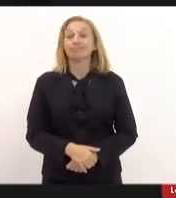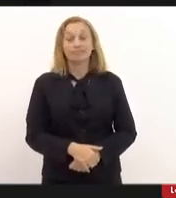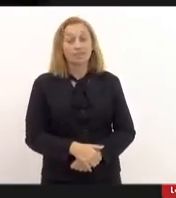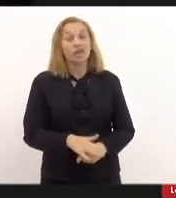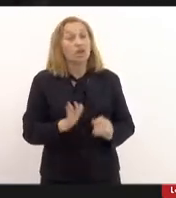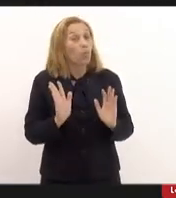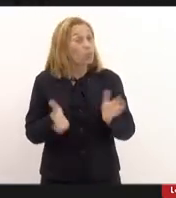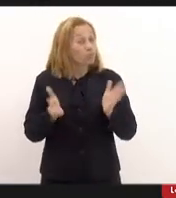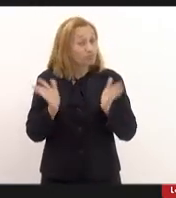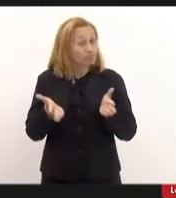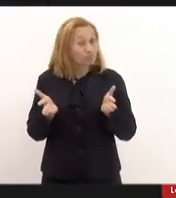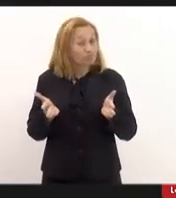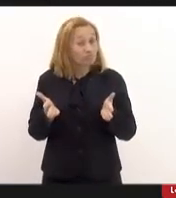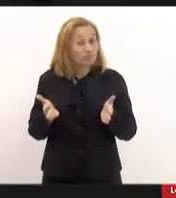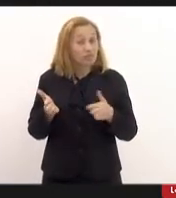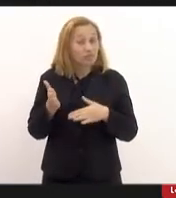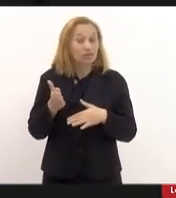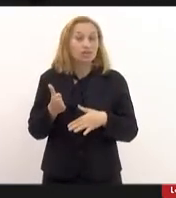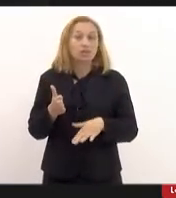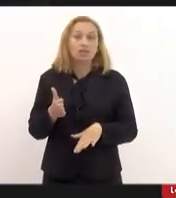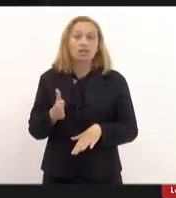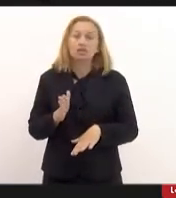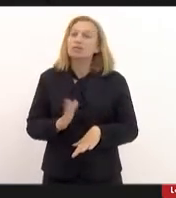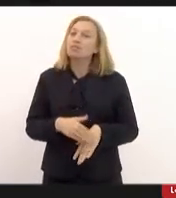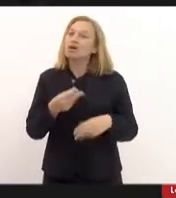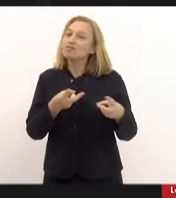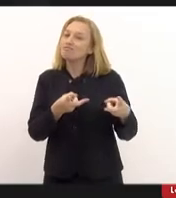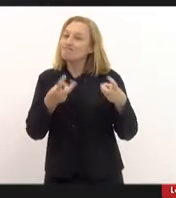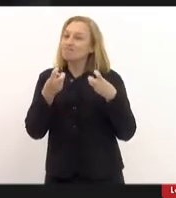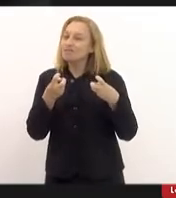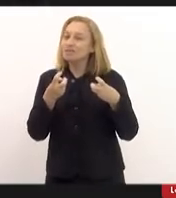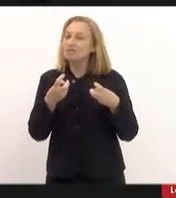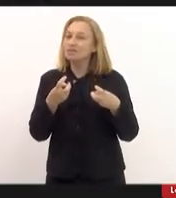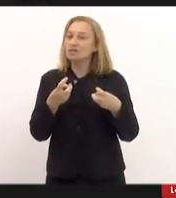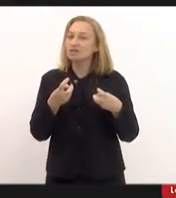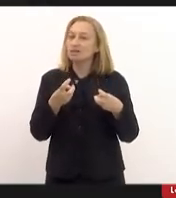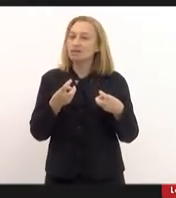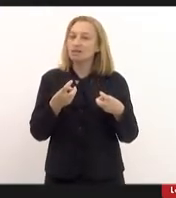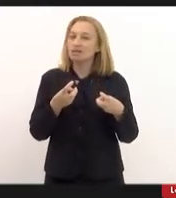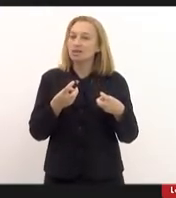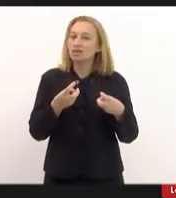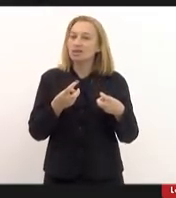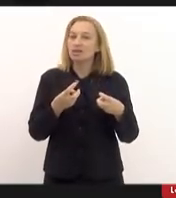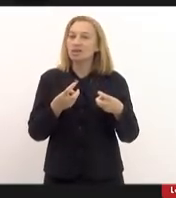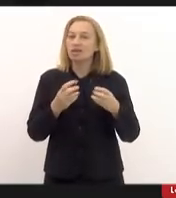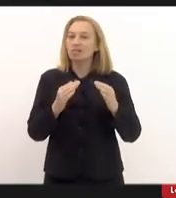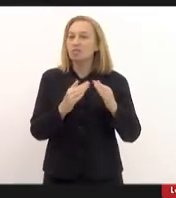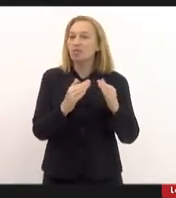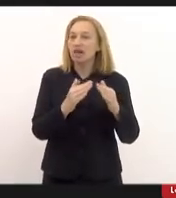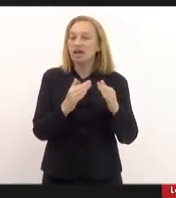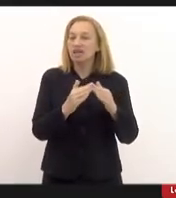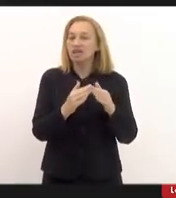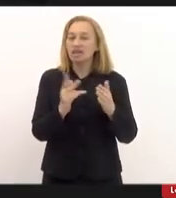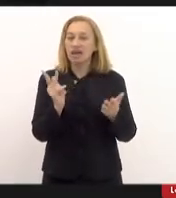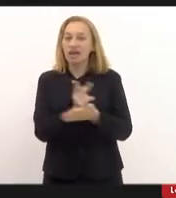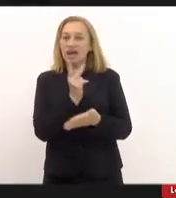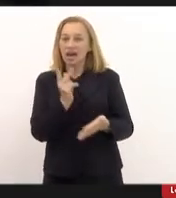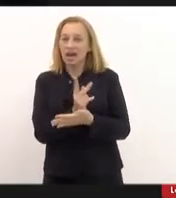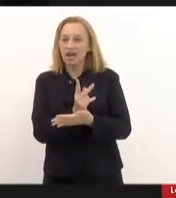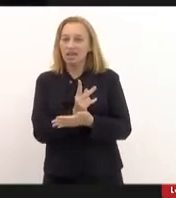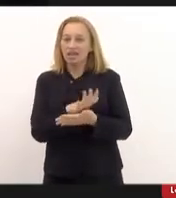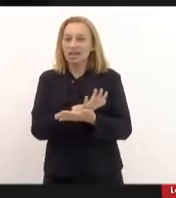E hoje, o que mais nós estamos vendo é o loteamento irregular crescendo e ninguém